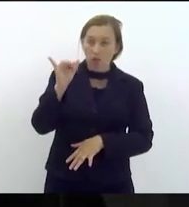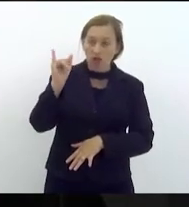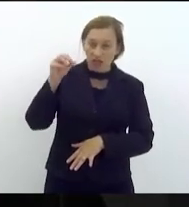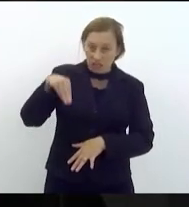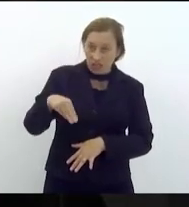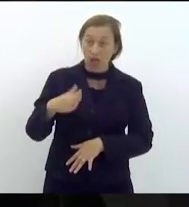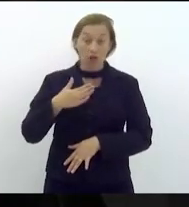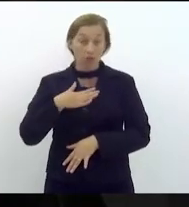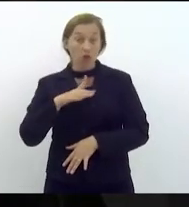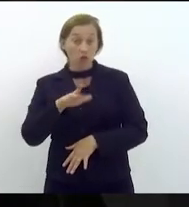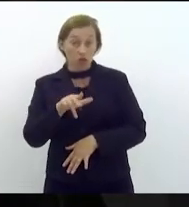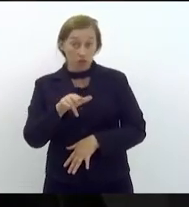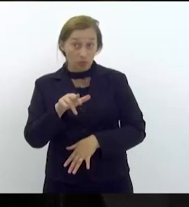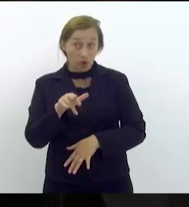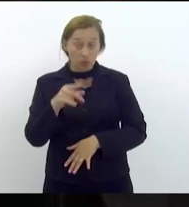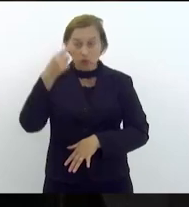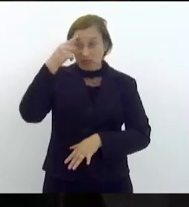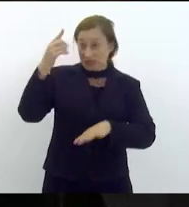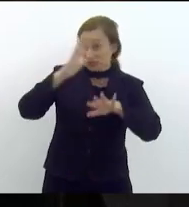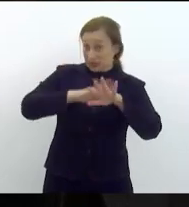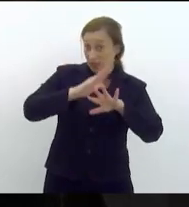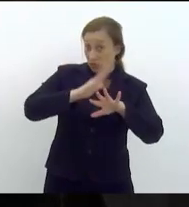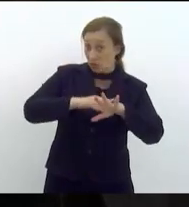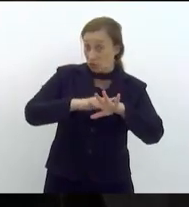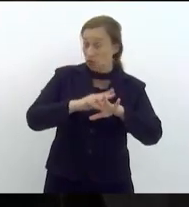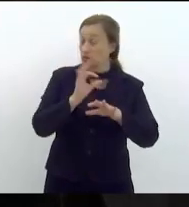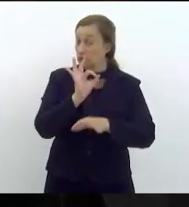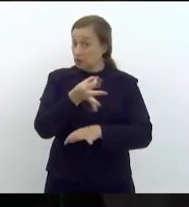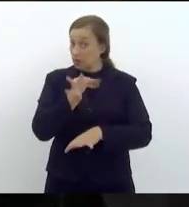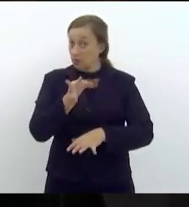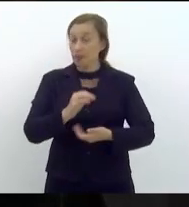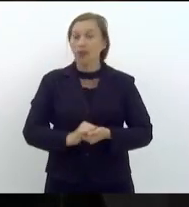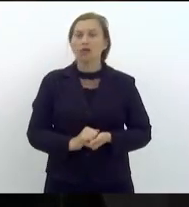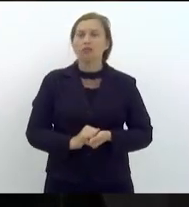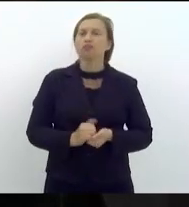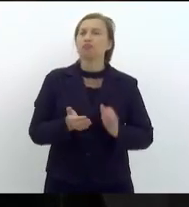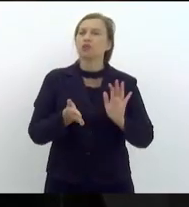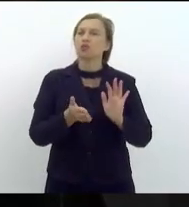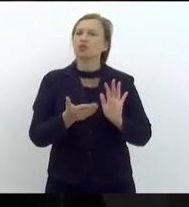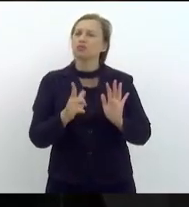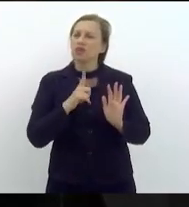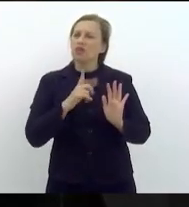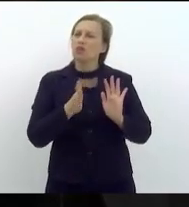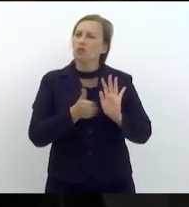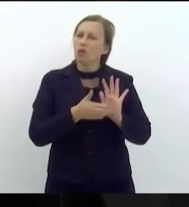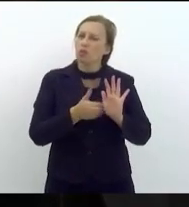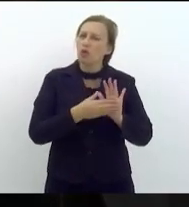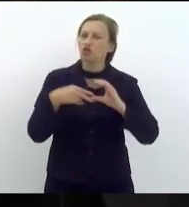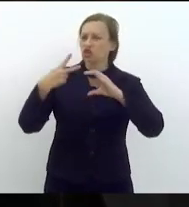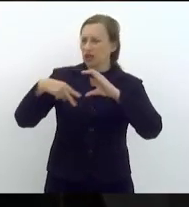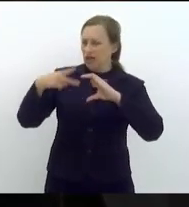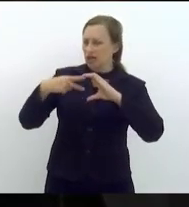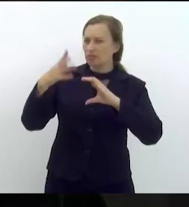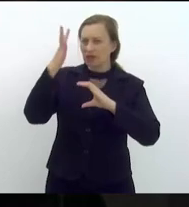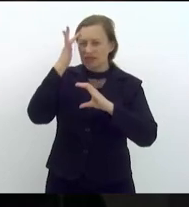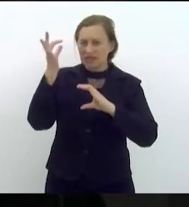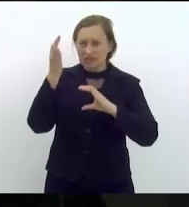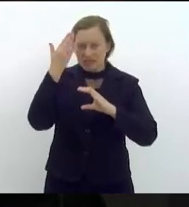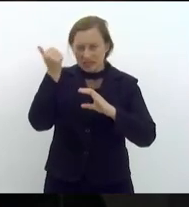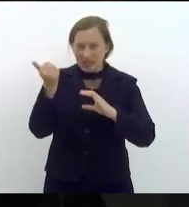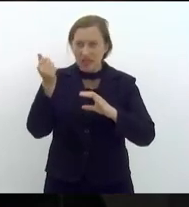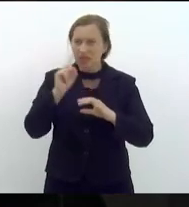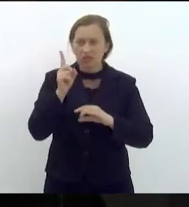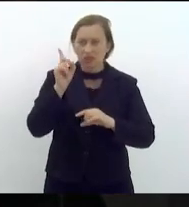não confronto ideológico muito preciso houve uma proposição a câmara e sei que não é o objeto